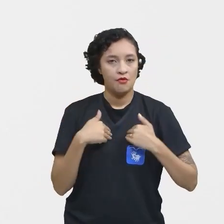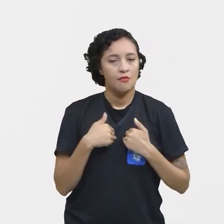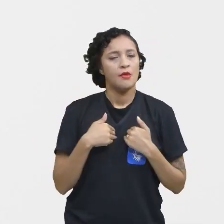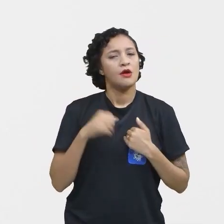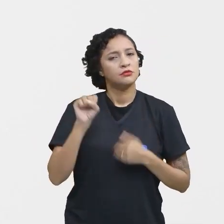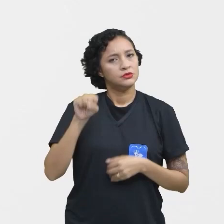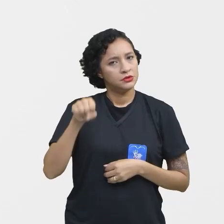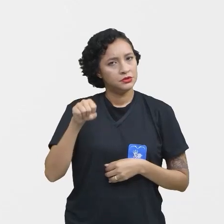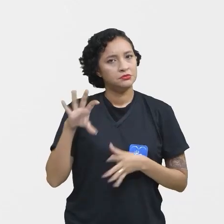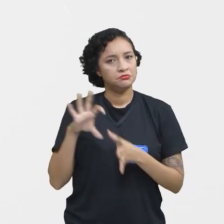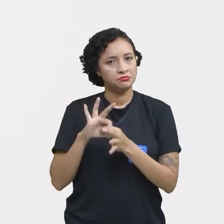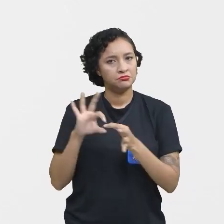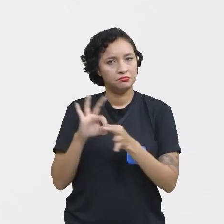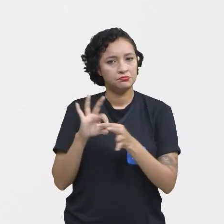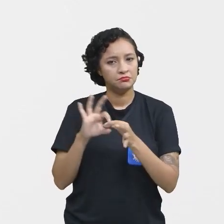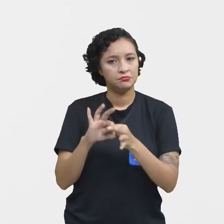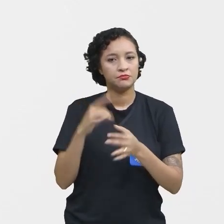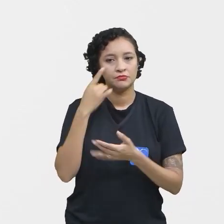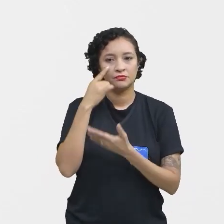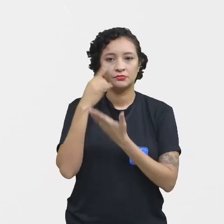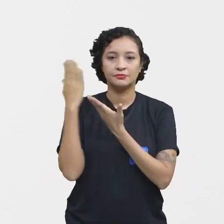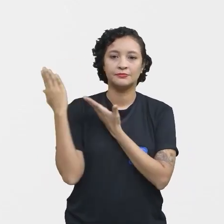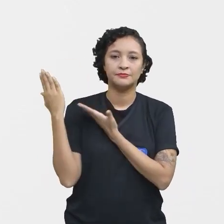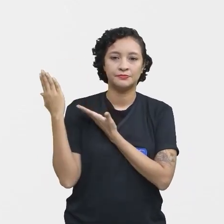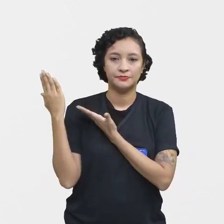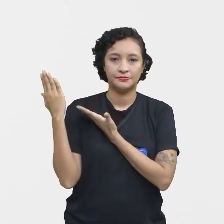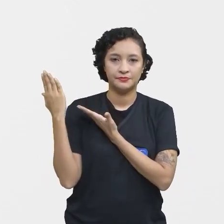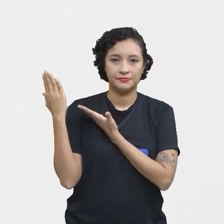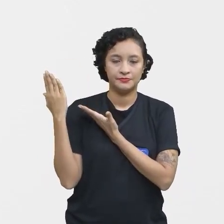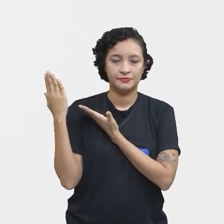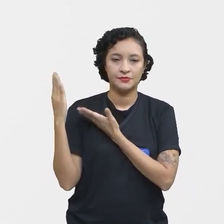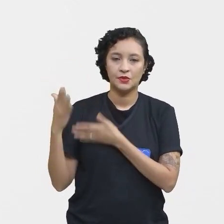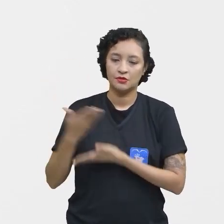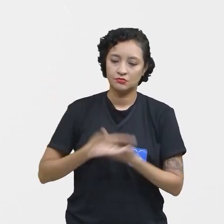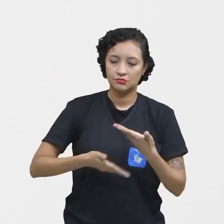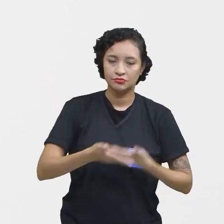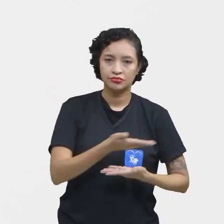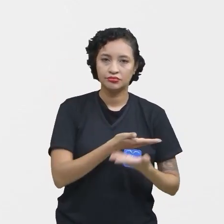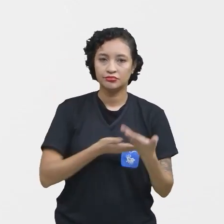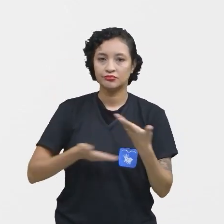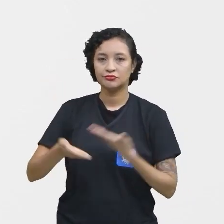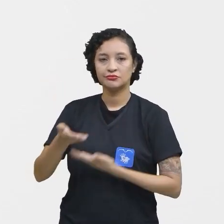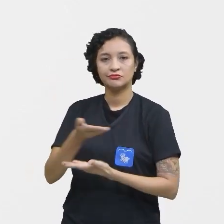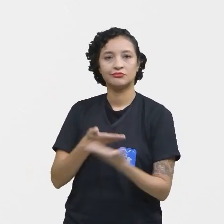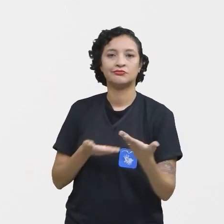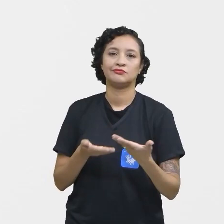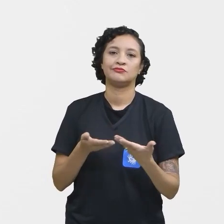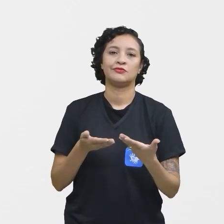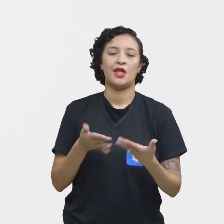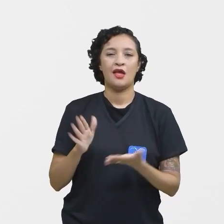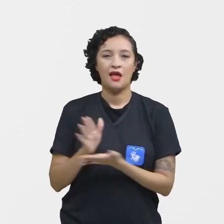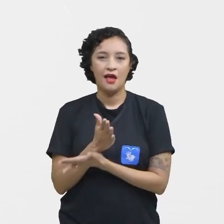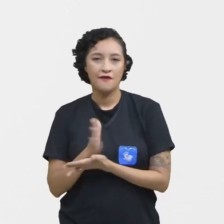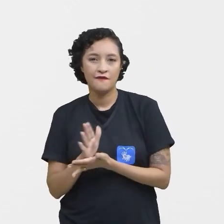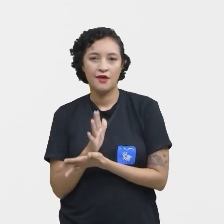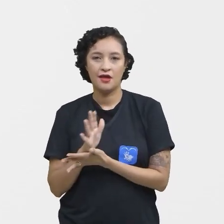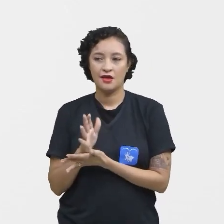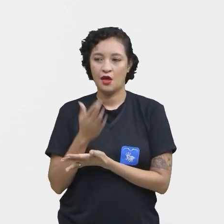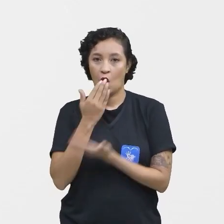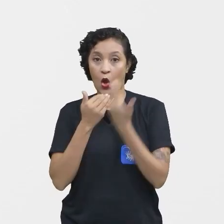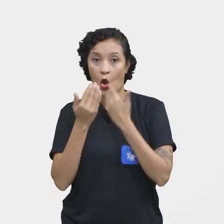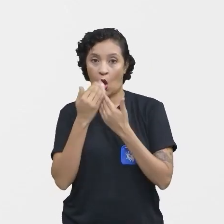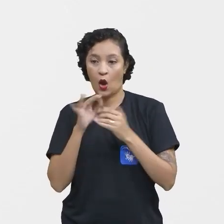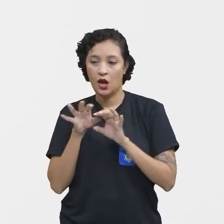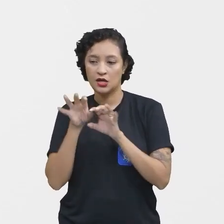vocês podem ver. Todos eles, de alguma forma, interagem, né? De alguma forma, é o predador ou então é a presa. O predador é